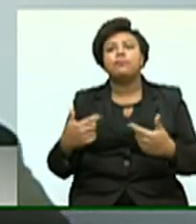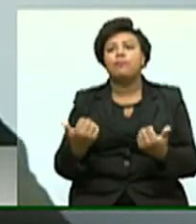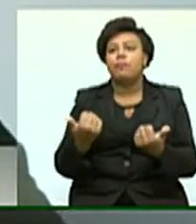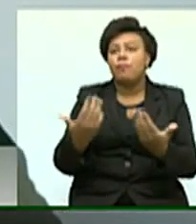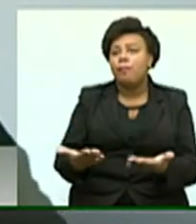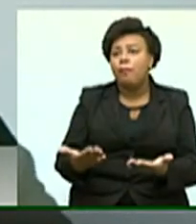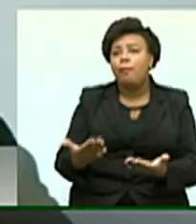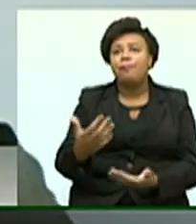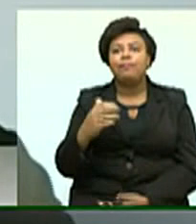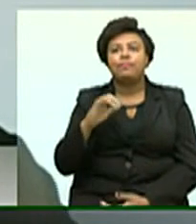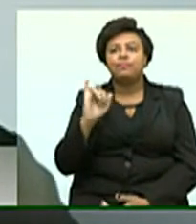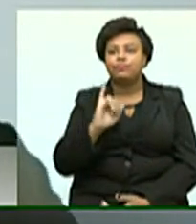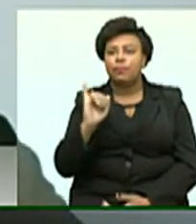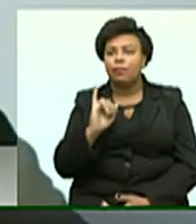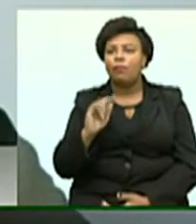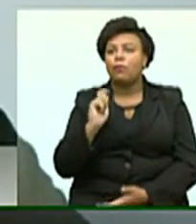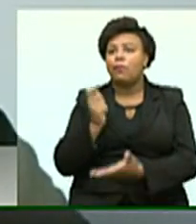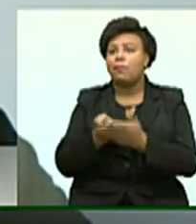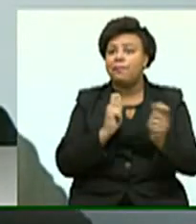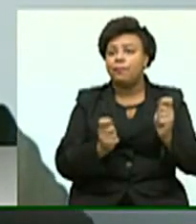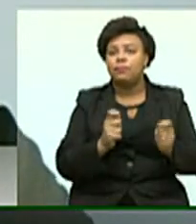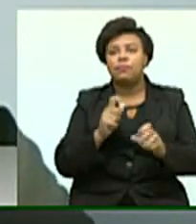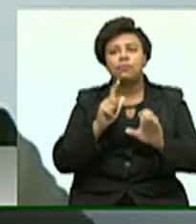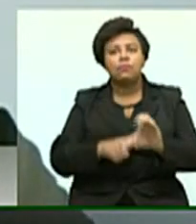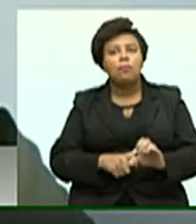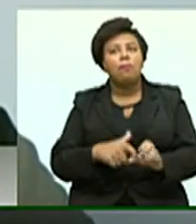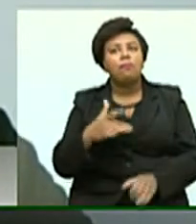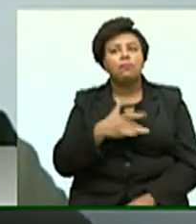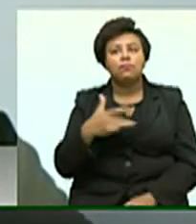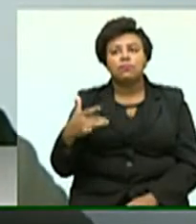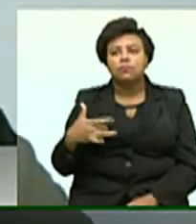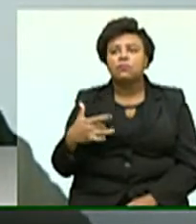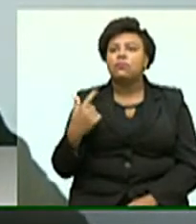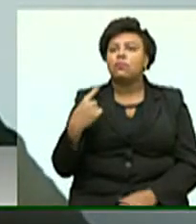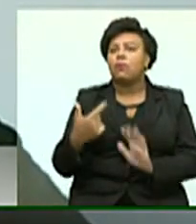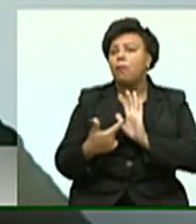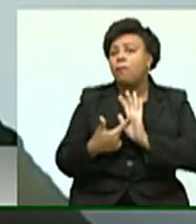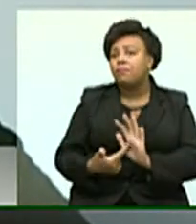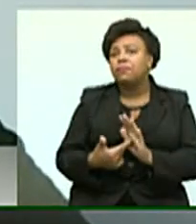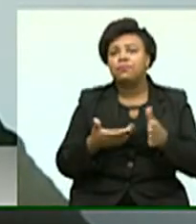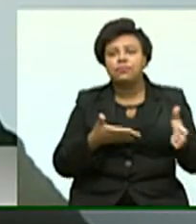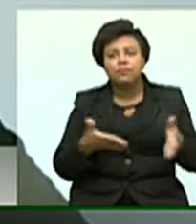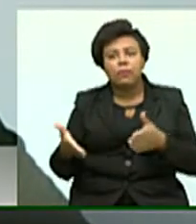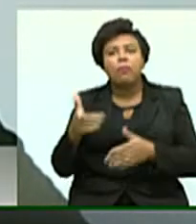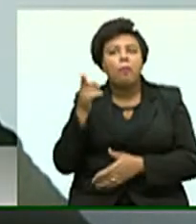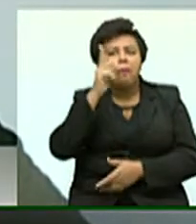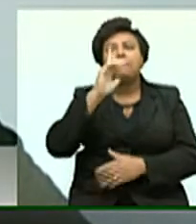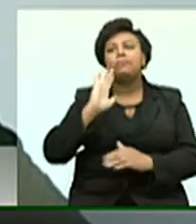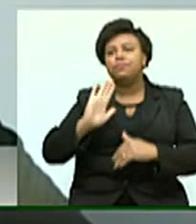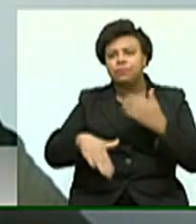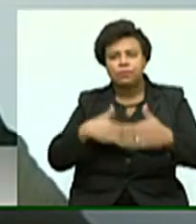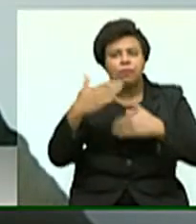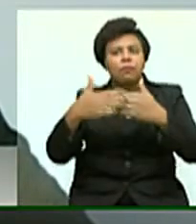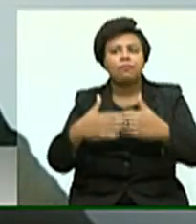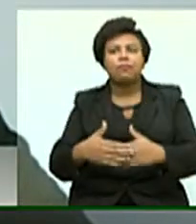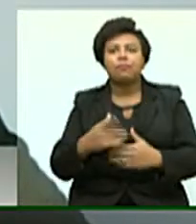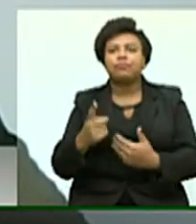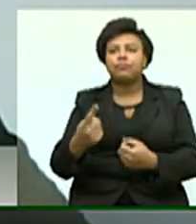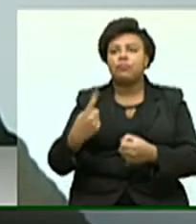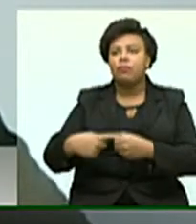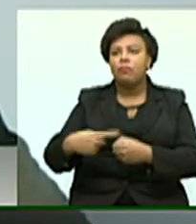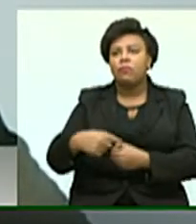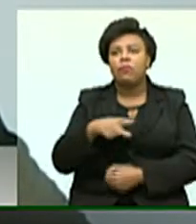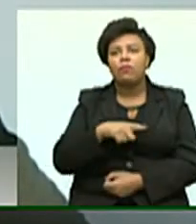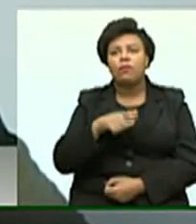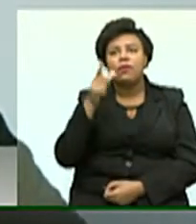para pagamentos de dívidas na saúde, mostra que nós temos caminho sim para conseguir avançar nesse sentido, onde o